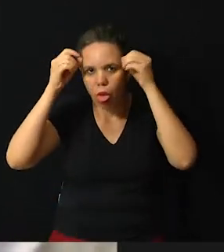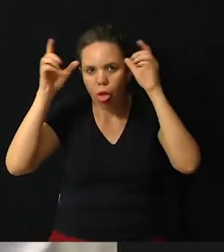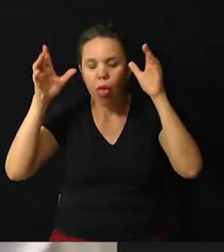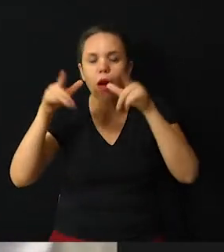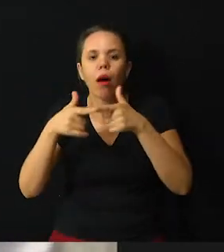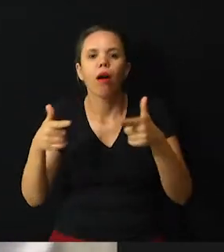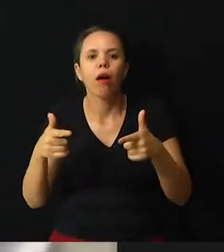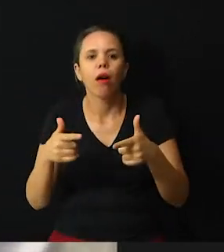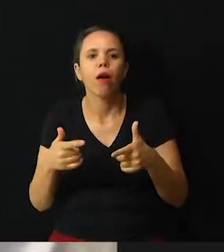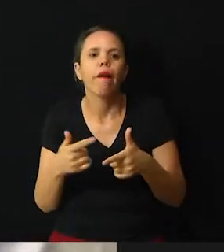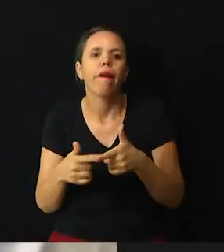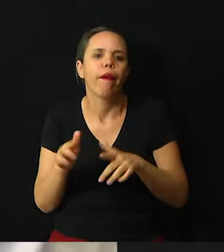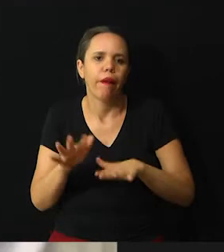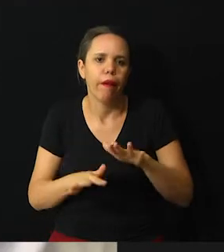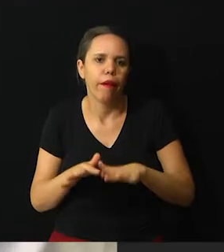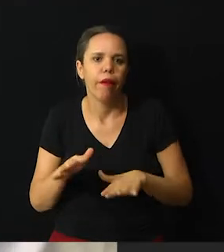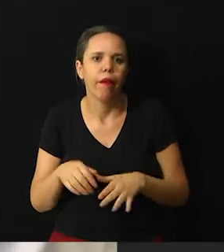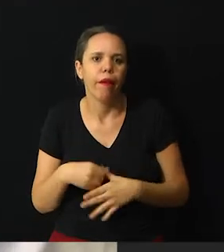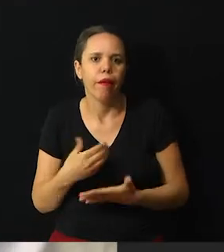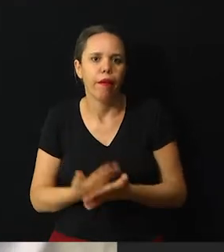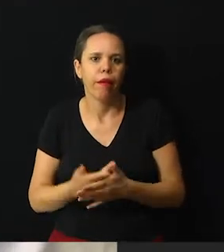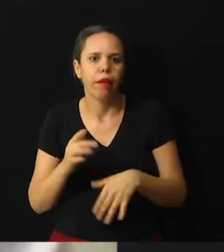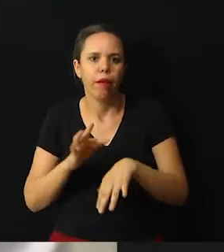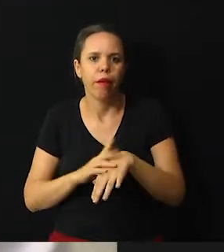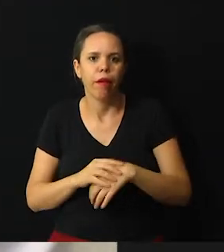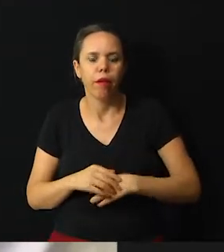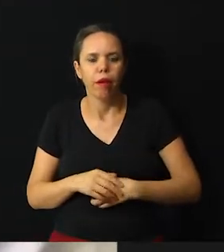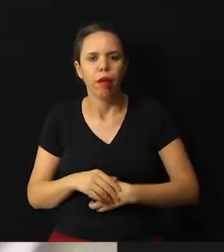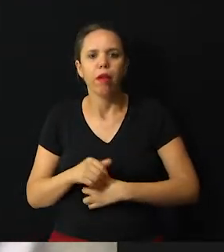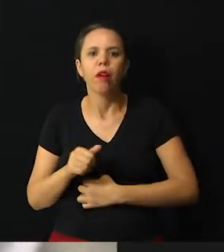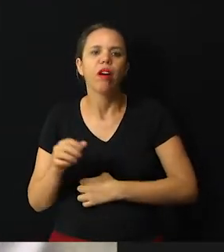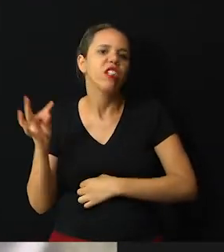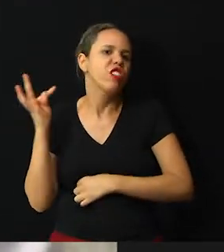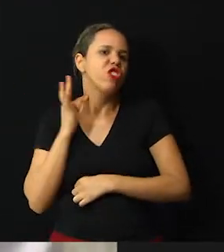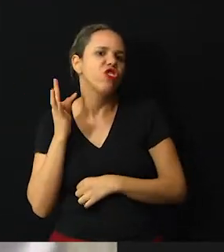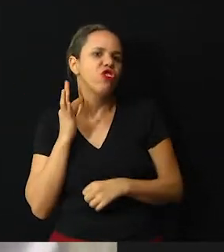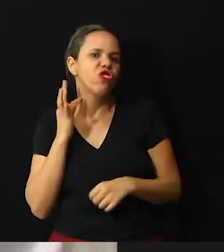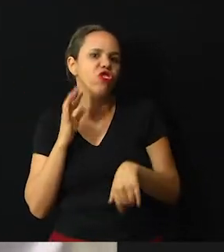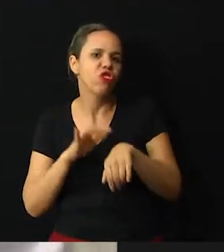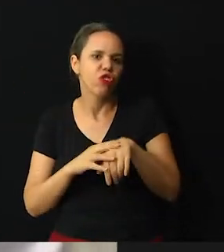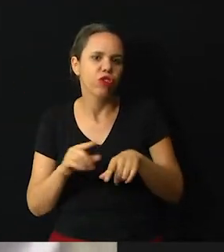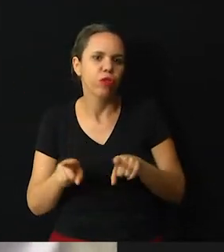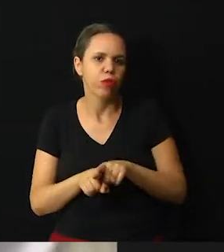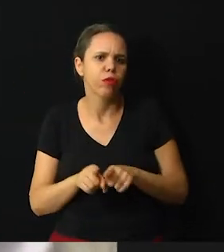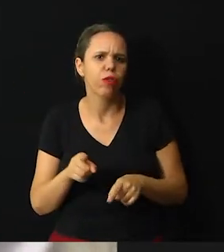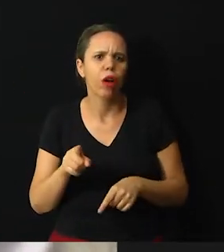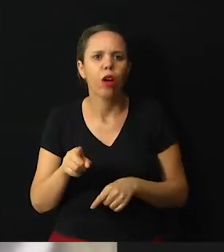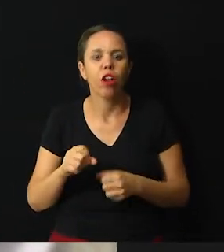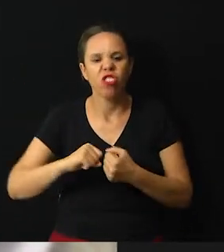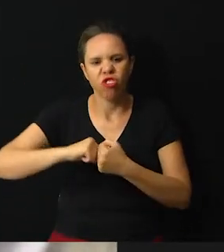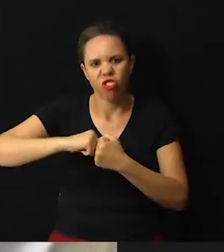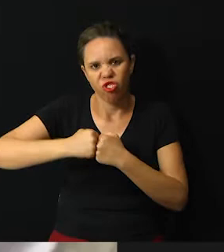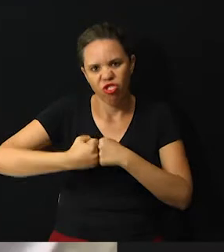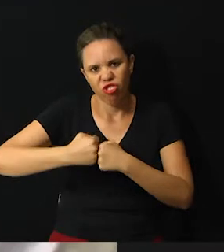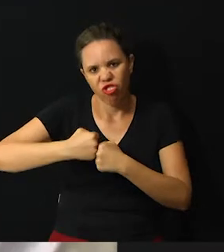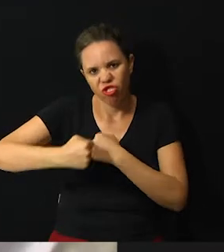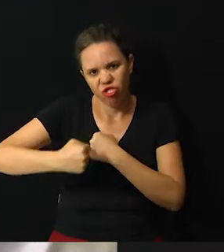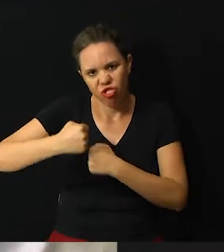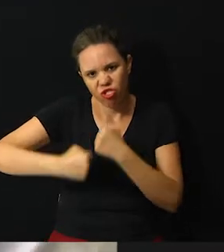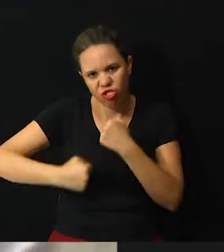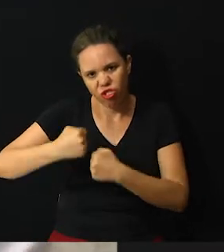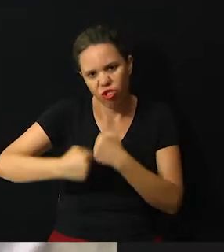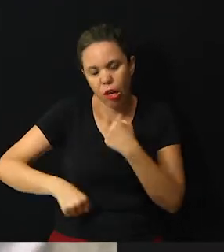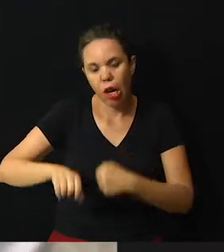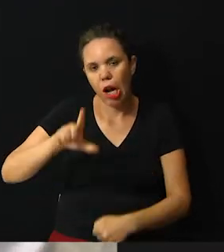falando de Alzheimer, você pode ter uma predisposição até para isso. Doenças de tireoide, e também você pode ter predisposição para desenvolver algum tipo de reumatismo, inclusive o lúpus.